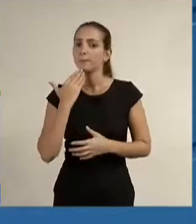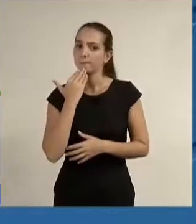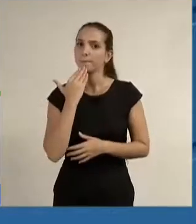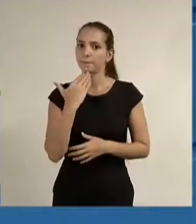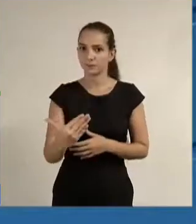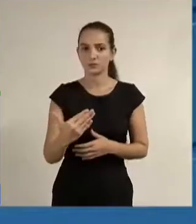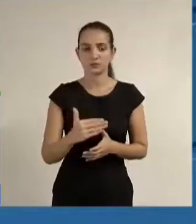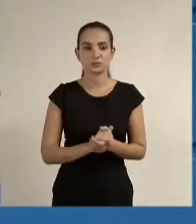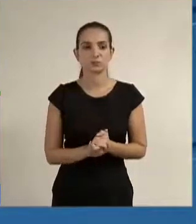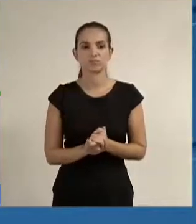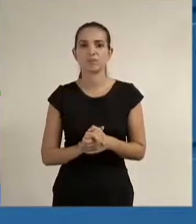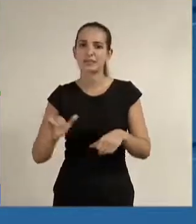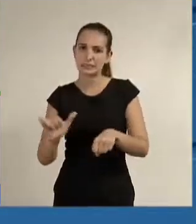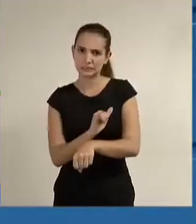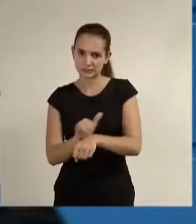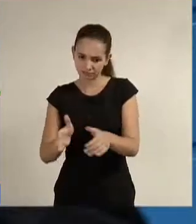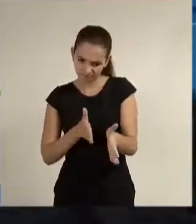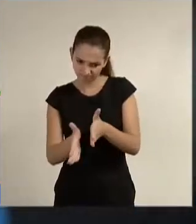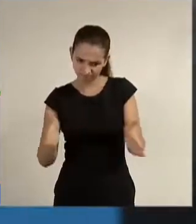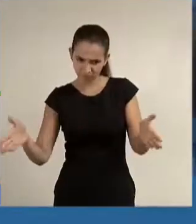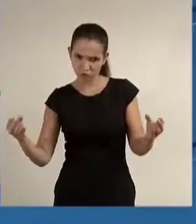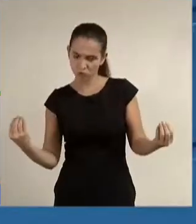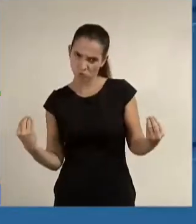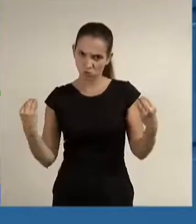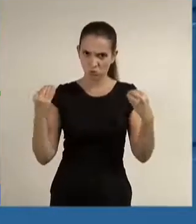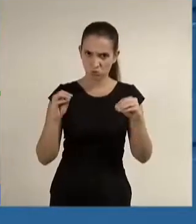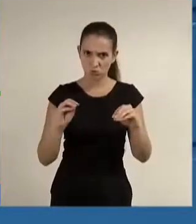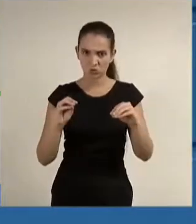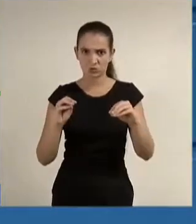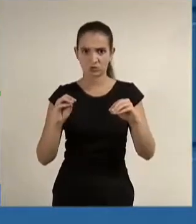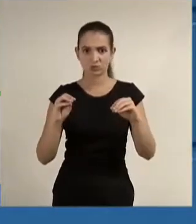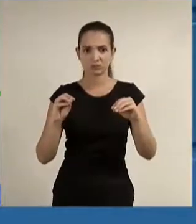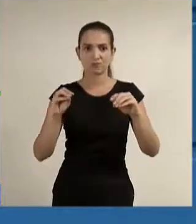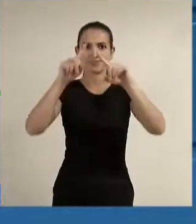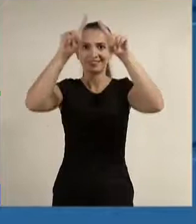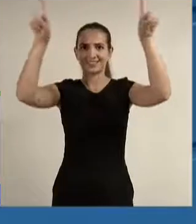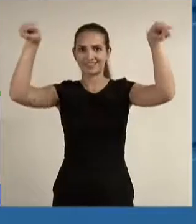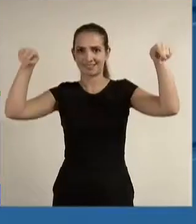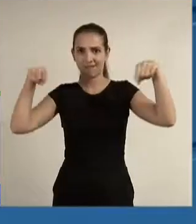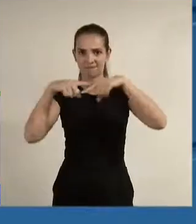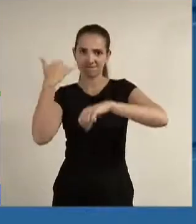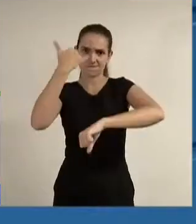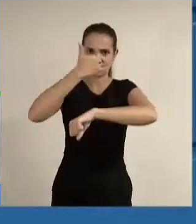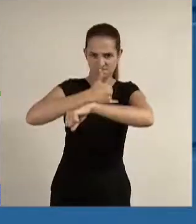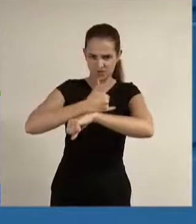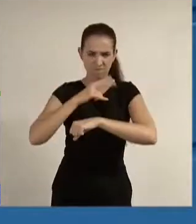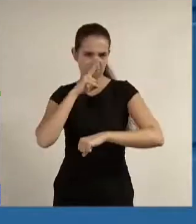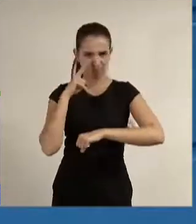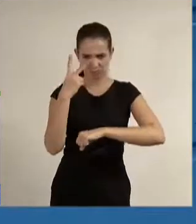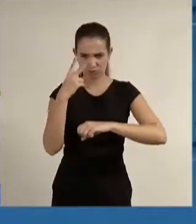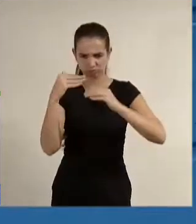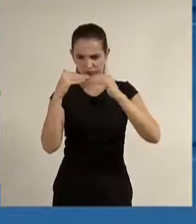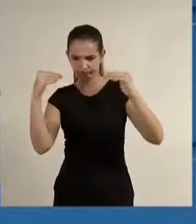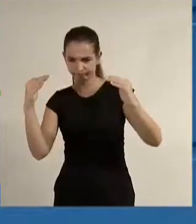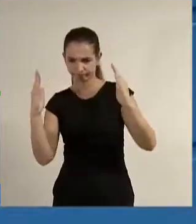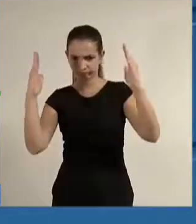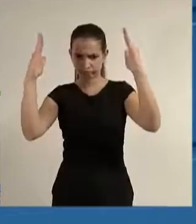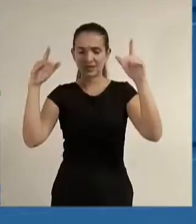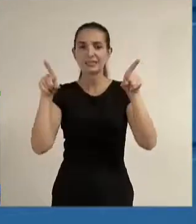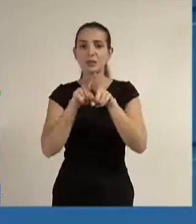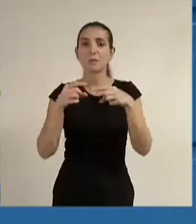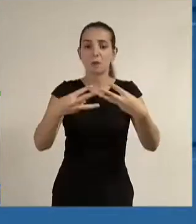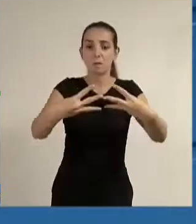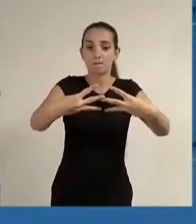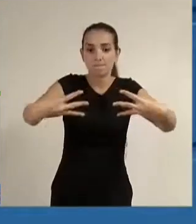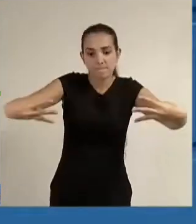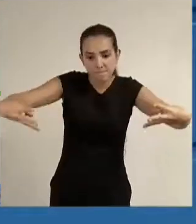solicitando meios para a instalação de tela alambrado de aço galvanizado e de um portão na